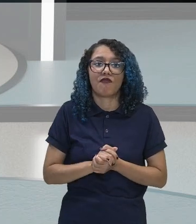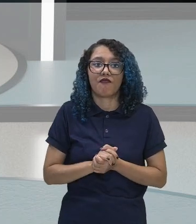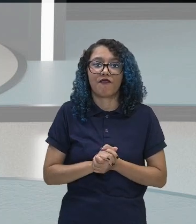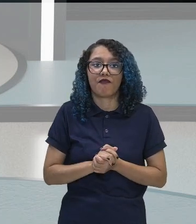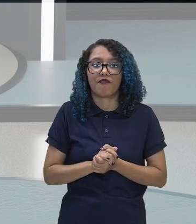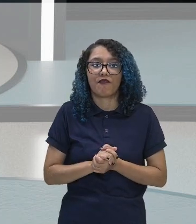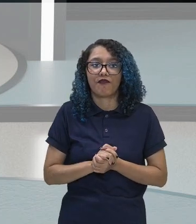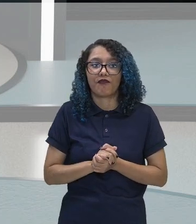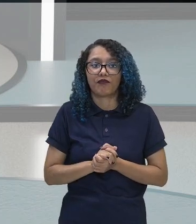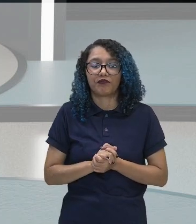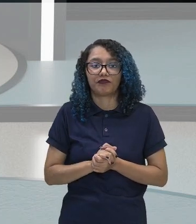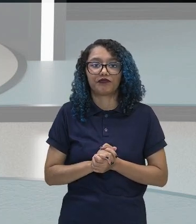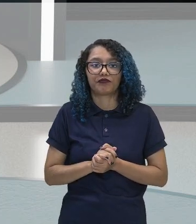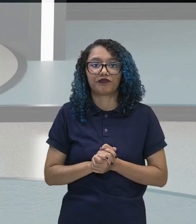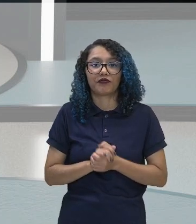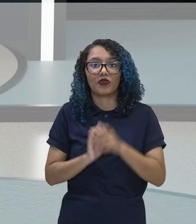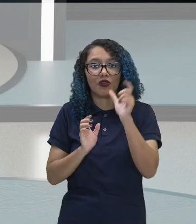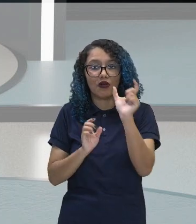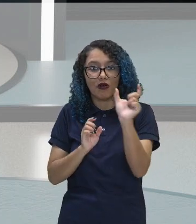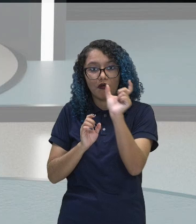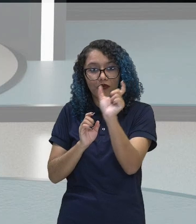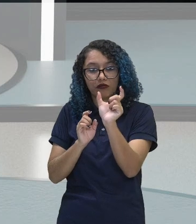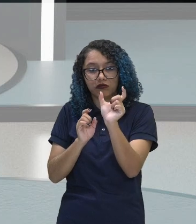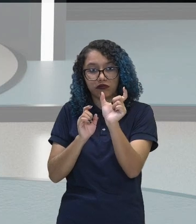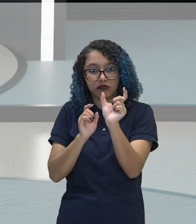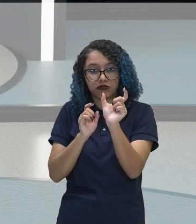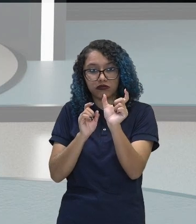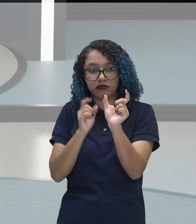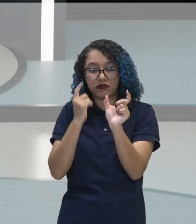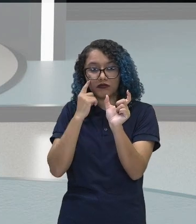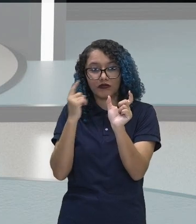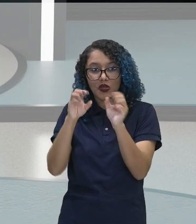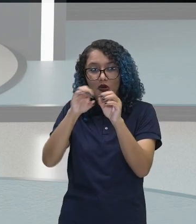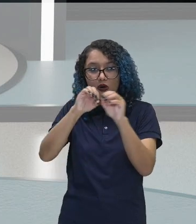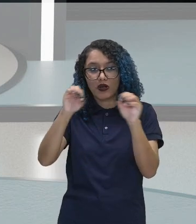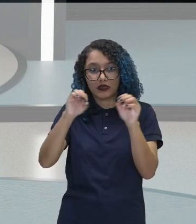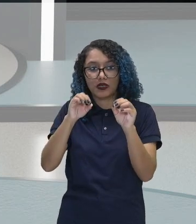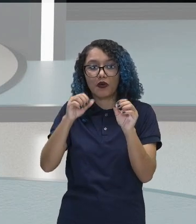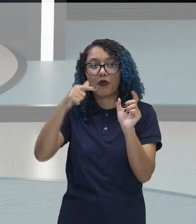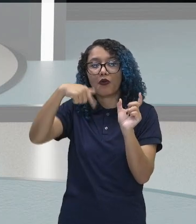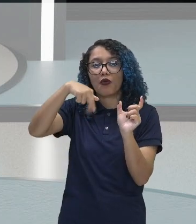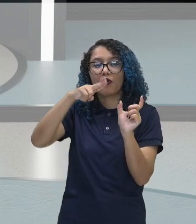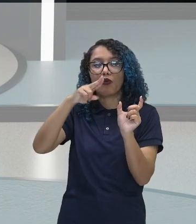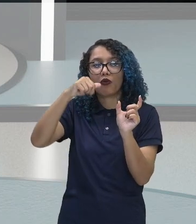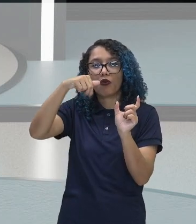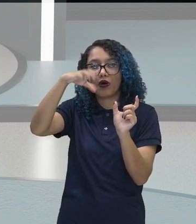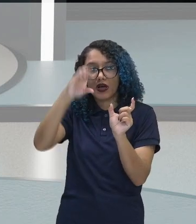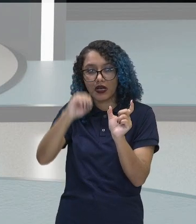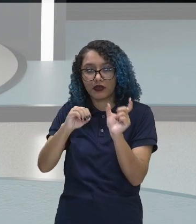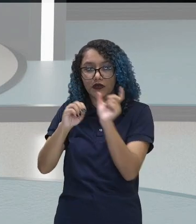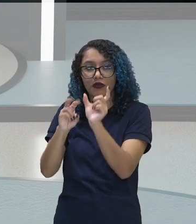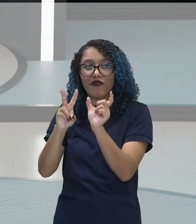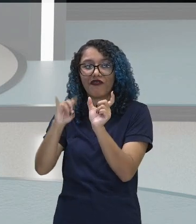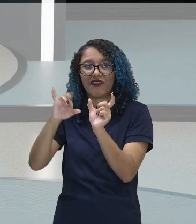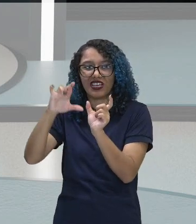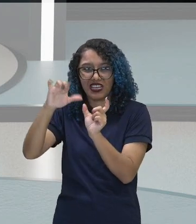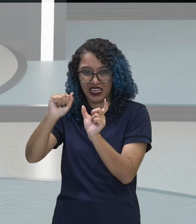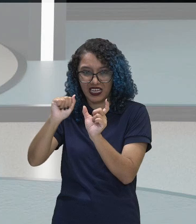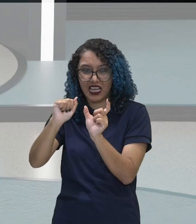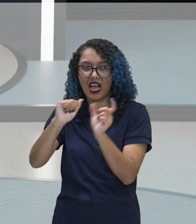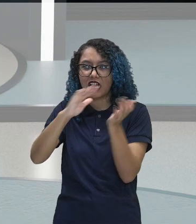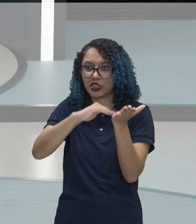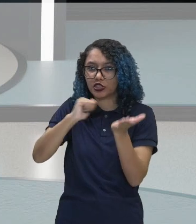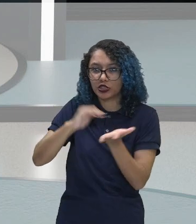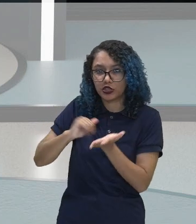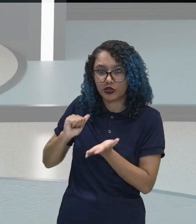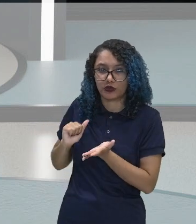suprimiu uma oração inteira. Quando viria é uma oração. Elipse de conjunção, vamos ver?